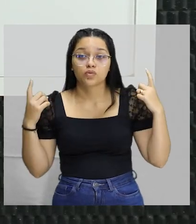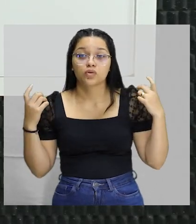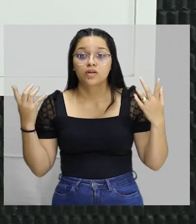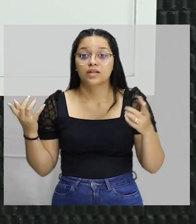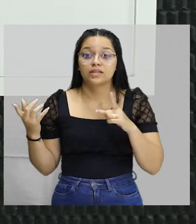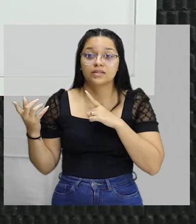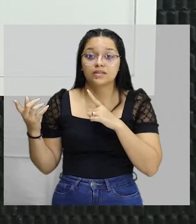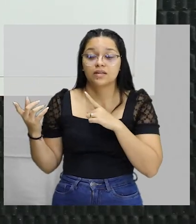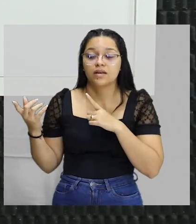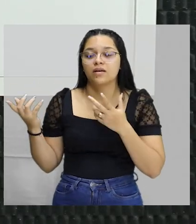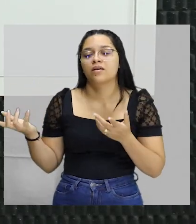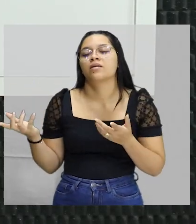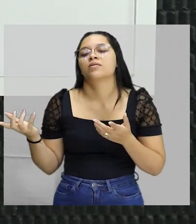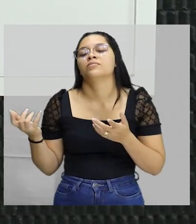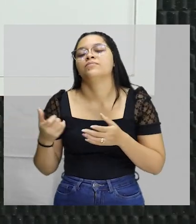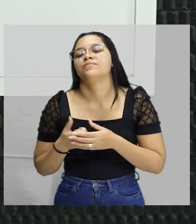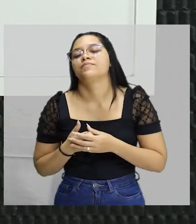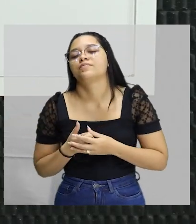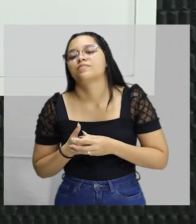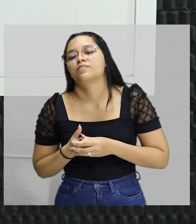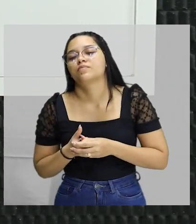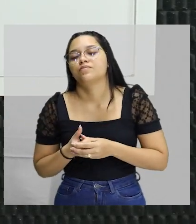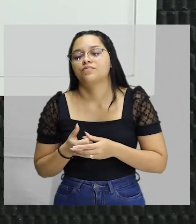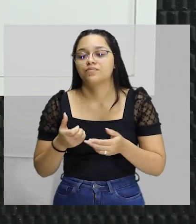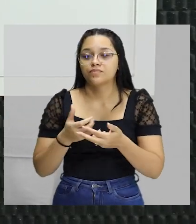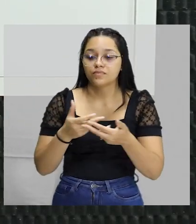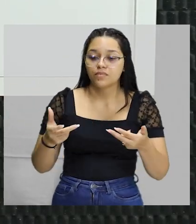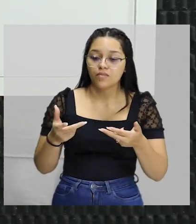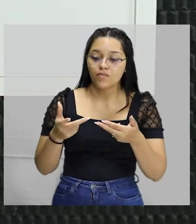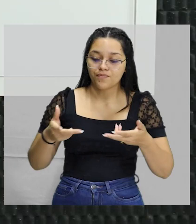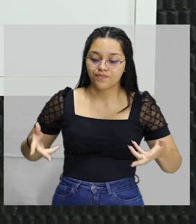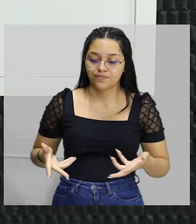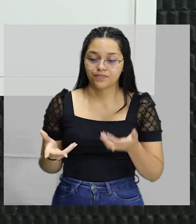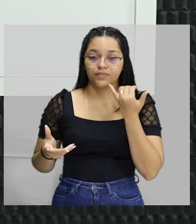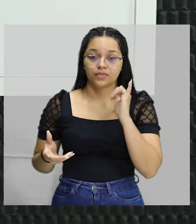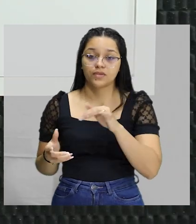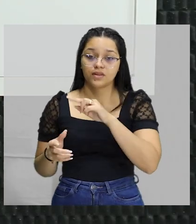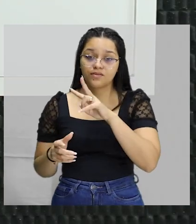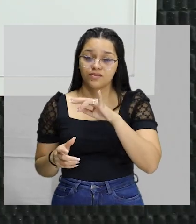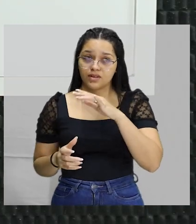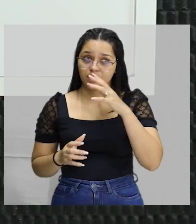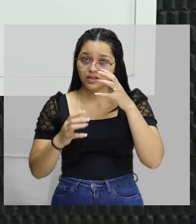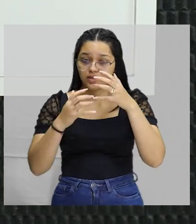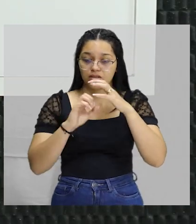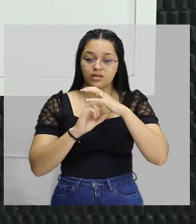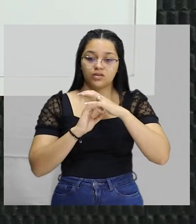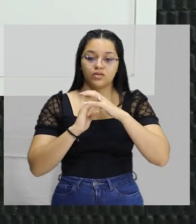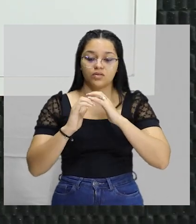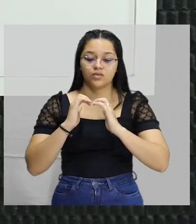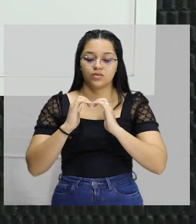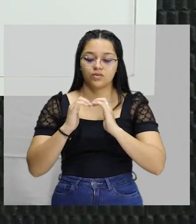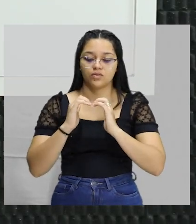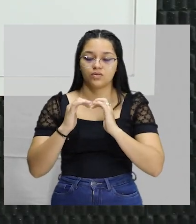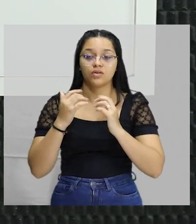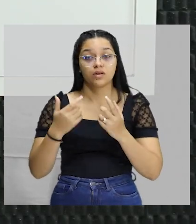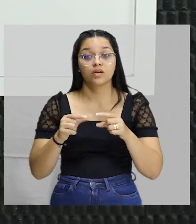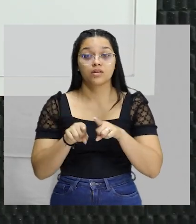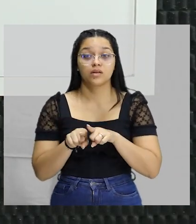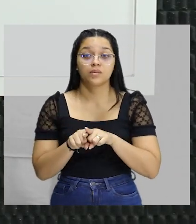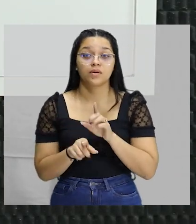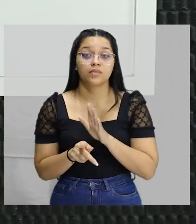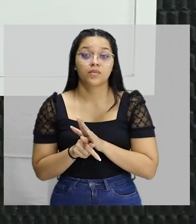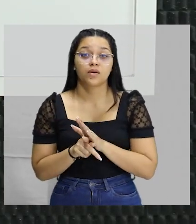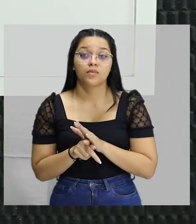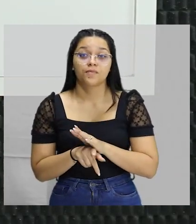em impulsos eletromagnéticos que vão chegar até o nosso cérebro, certo? E isso é parte também dos